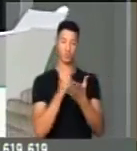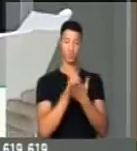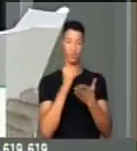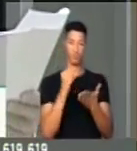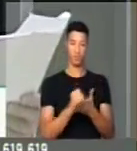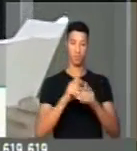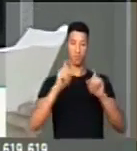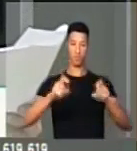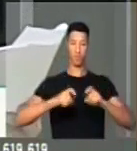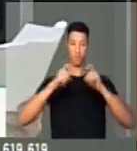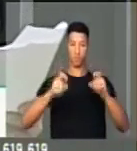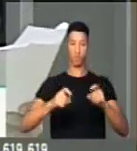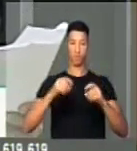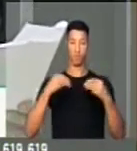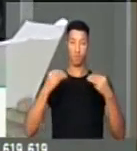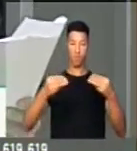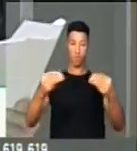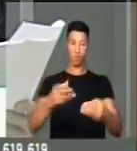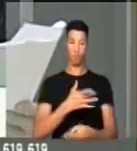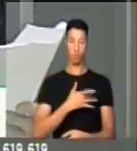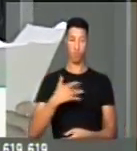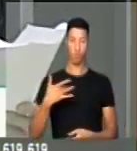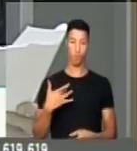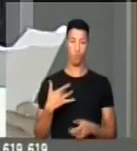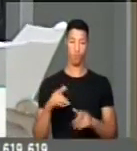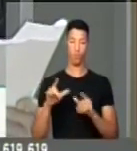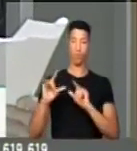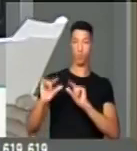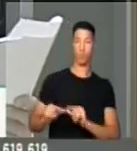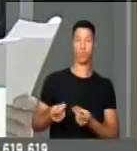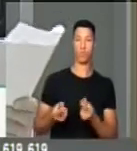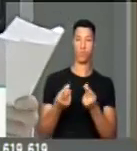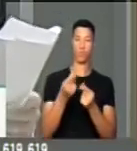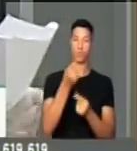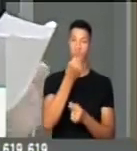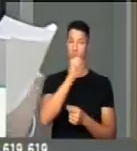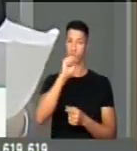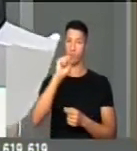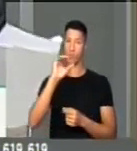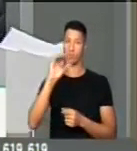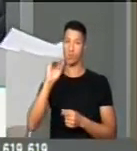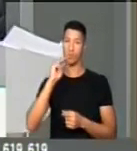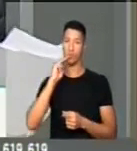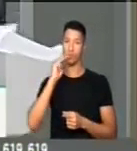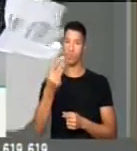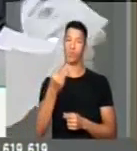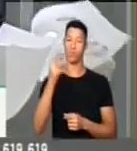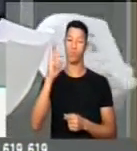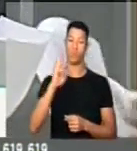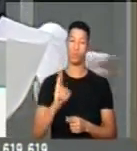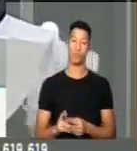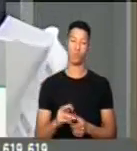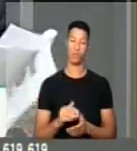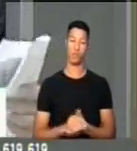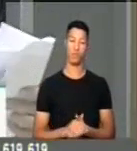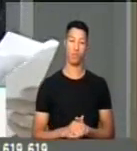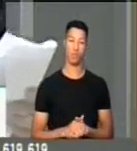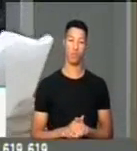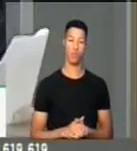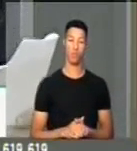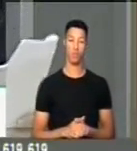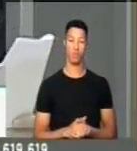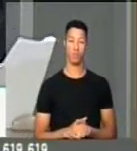de informática do Ministério da Saúde. Uma economia de 80 milhões de